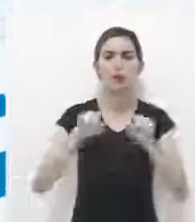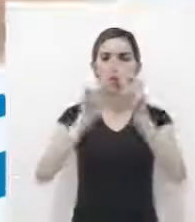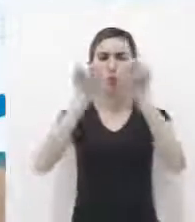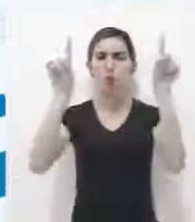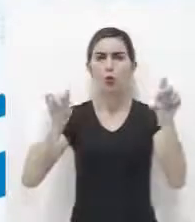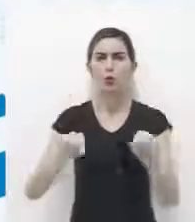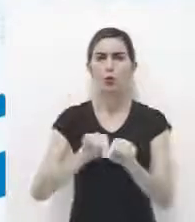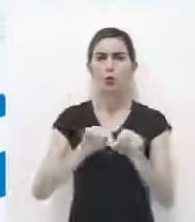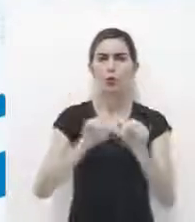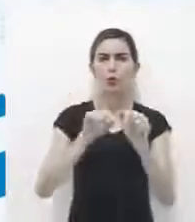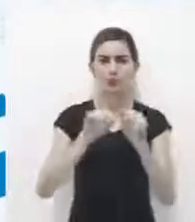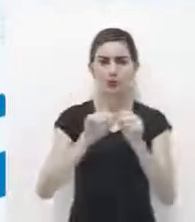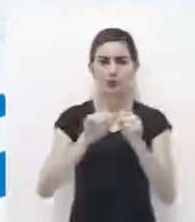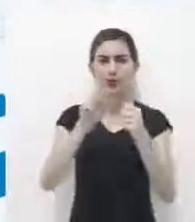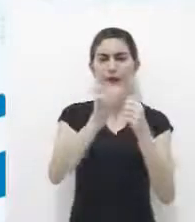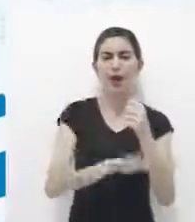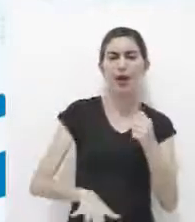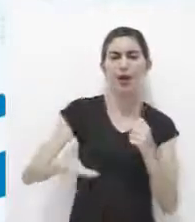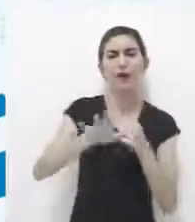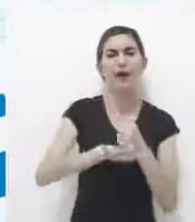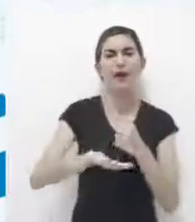área de um quadrado?